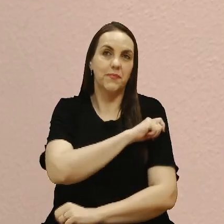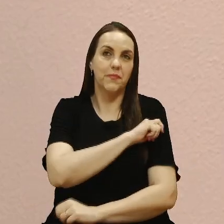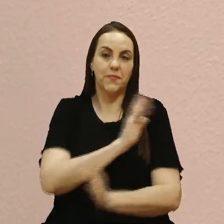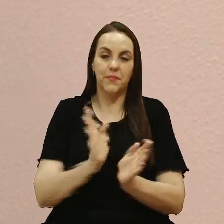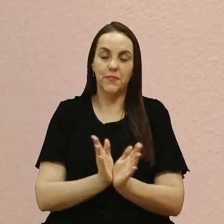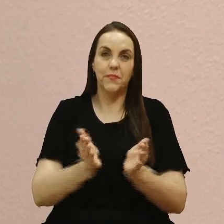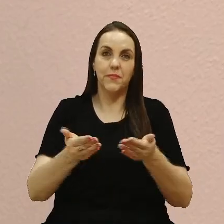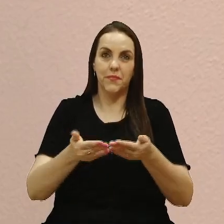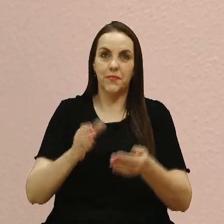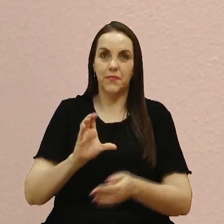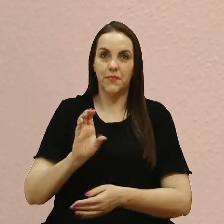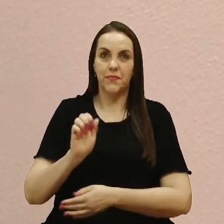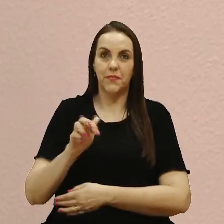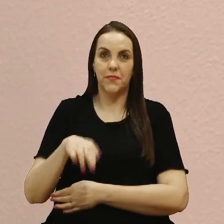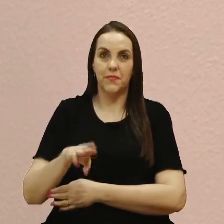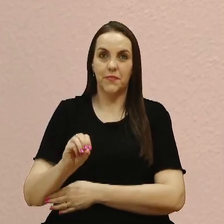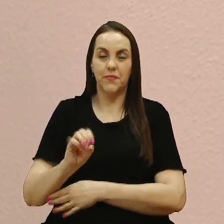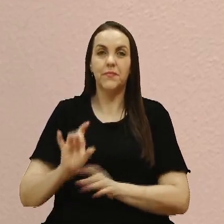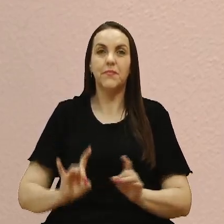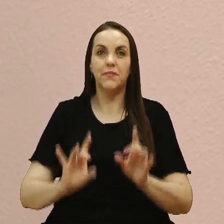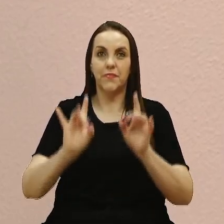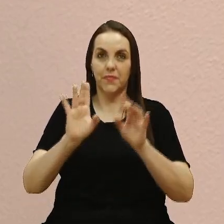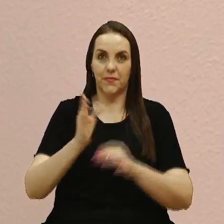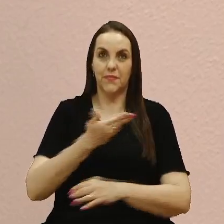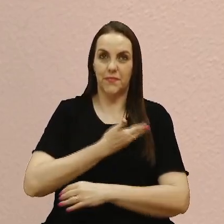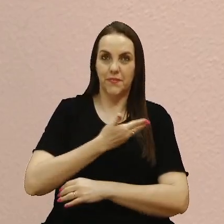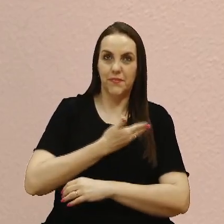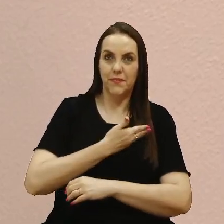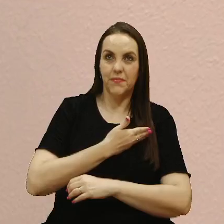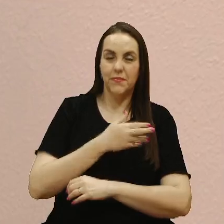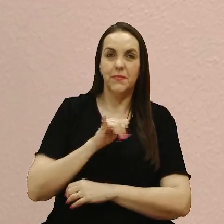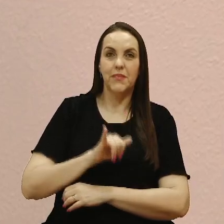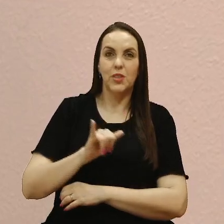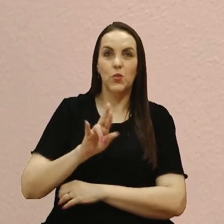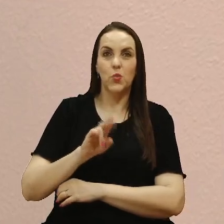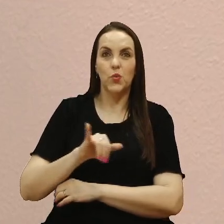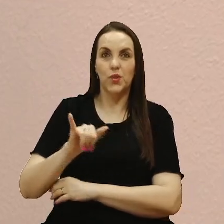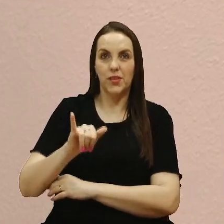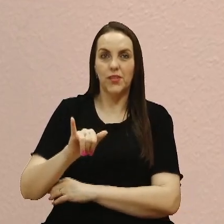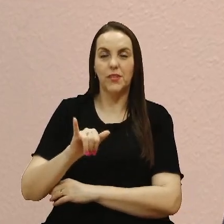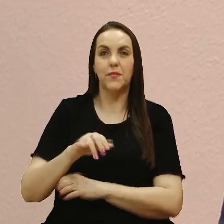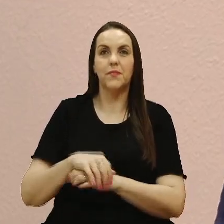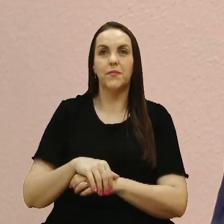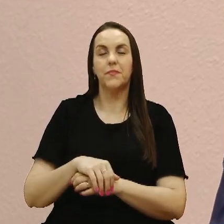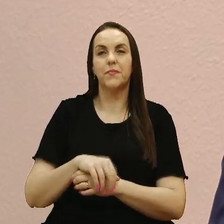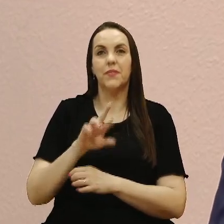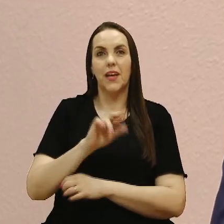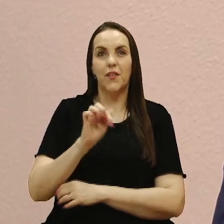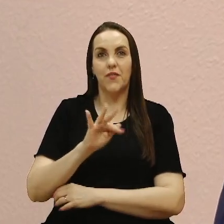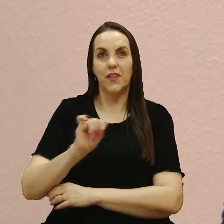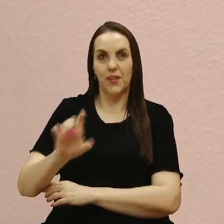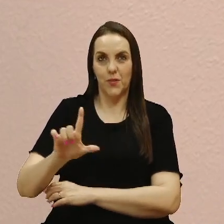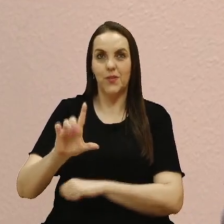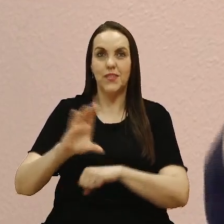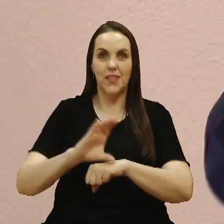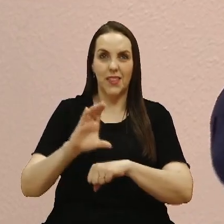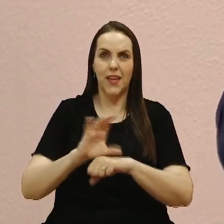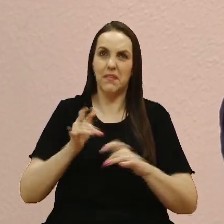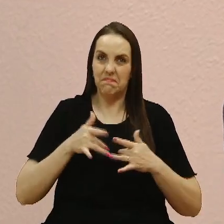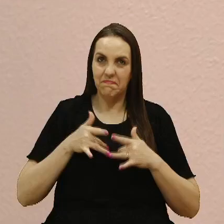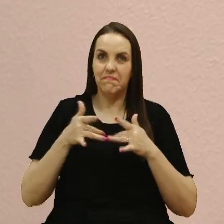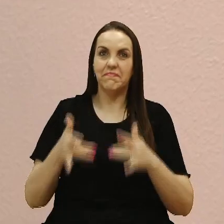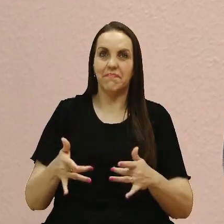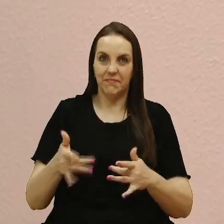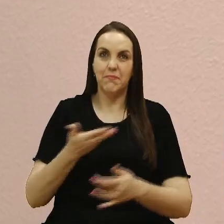do CETEC em especial meus amigos Rafael Becker e Yuri Sirtoli, que estão aqui presentes também e que muito se dedicam aí